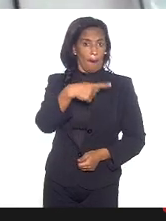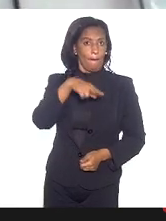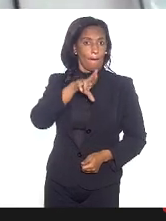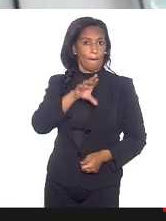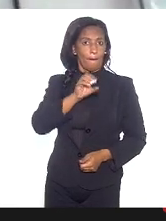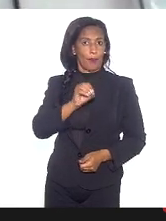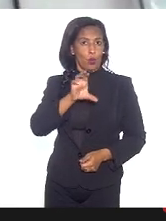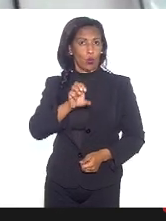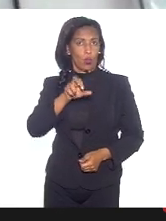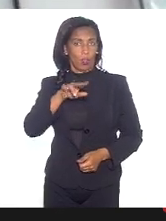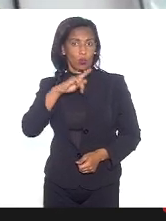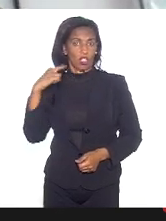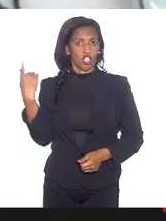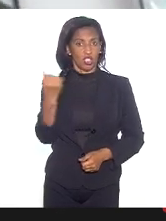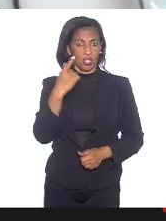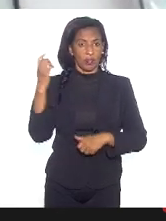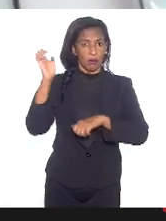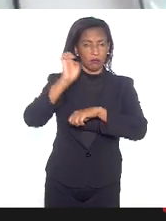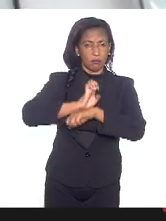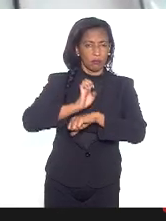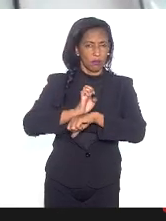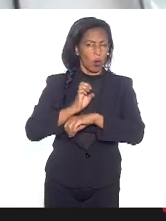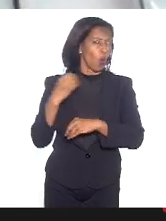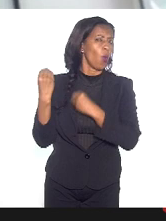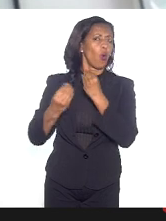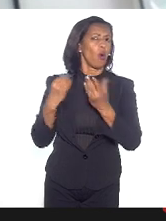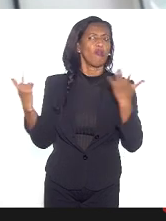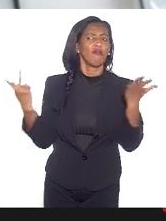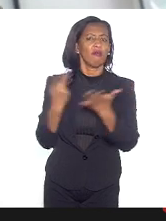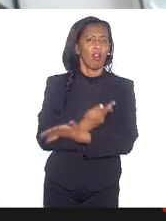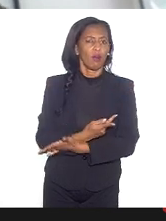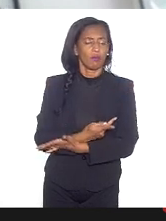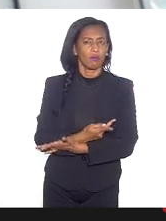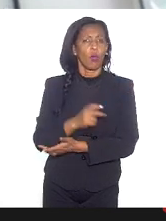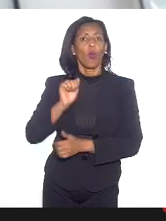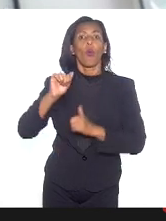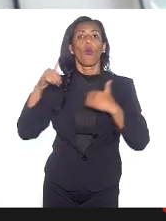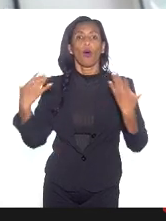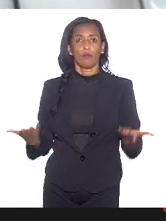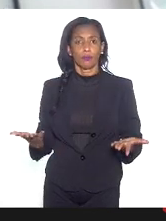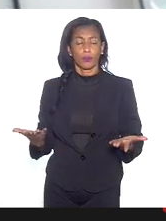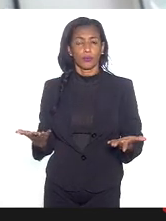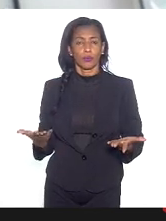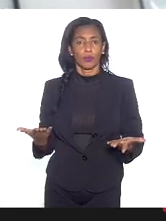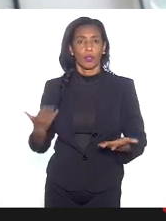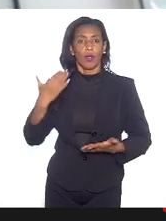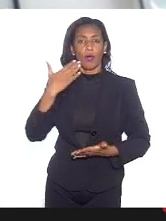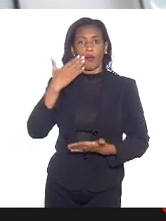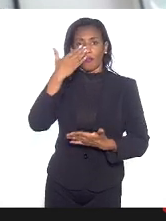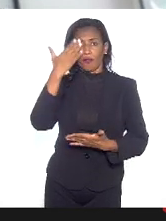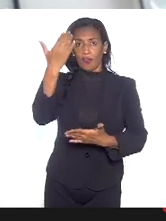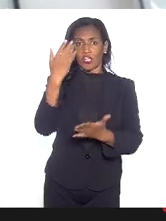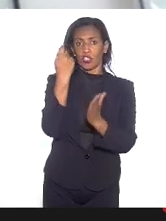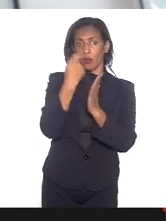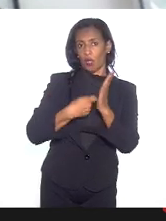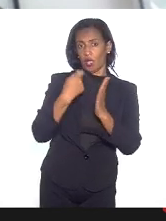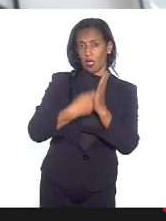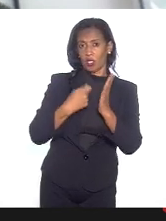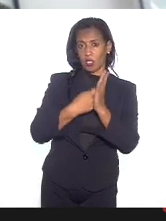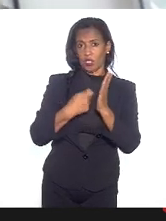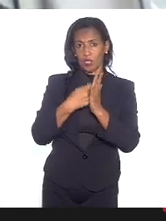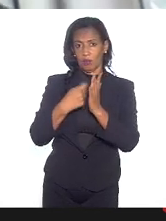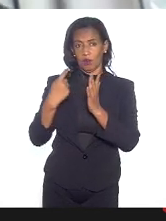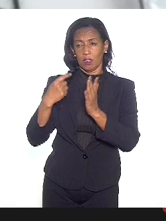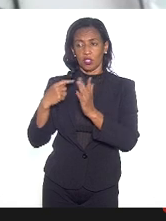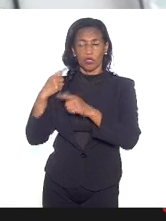Estado, sabendo em que termos isso acontecerá, quando acontecerá, frente ao regime de recuperação, as vagas